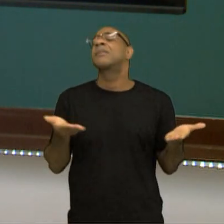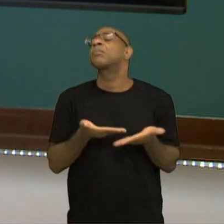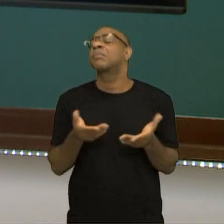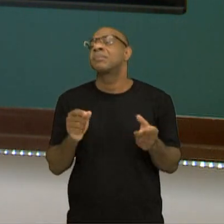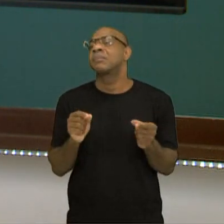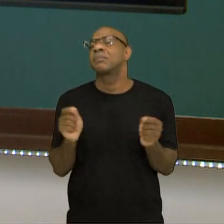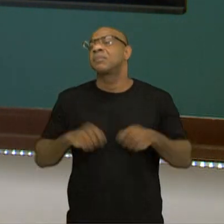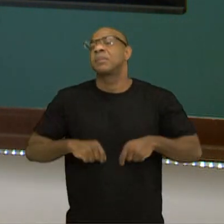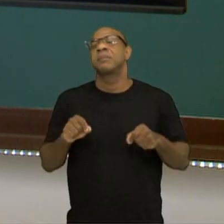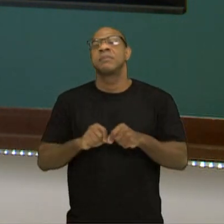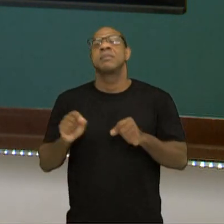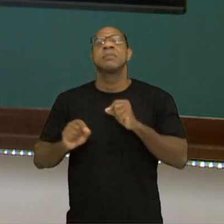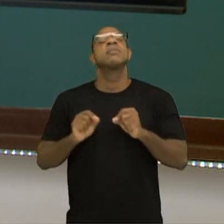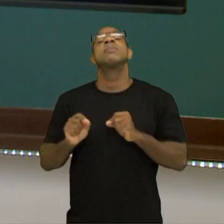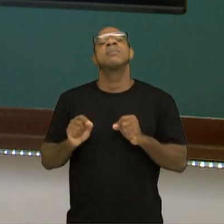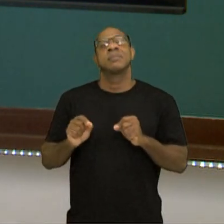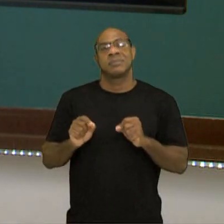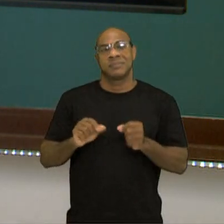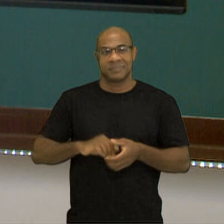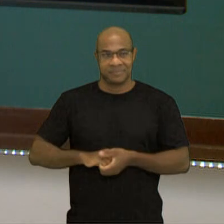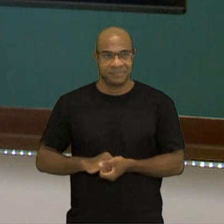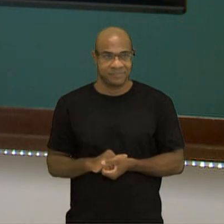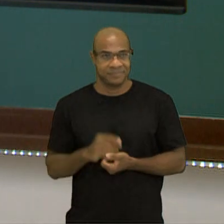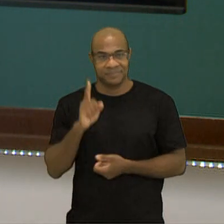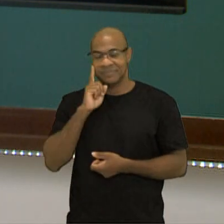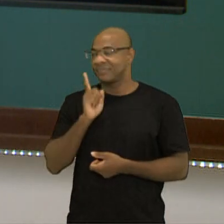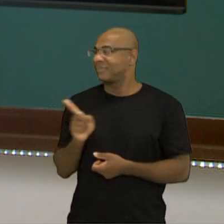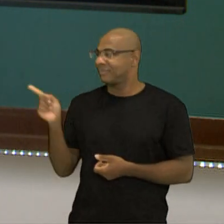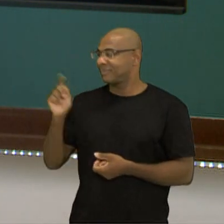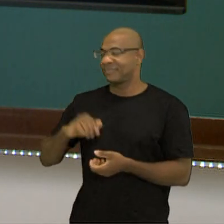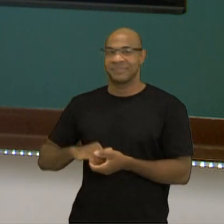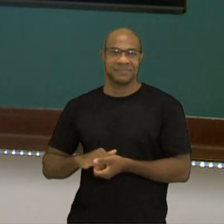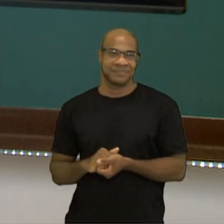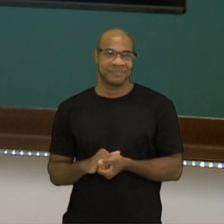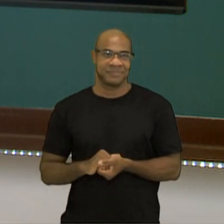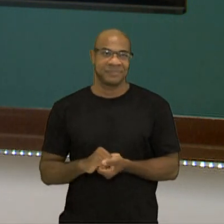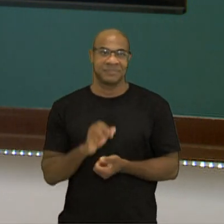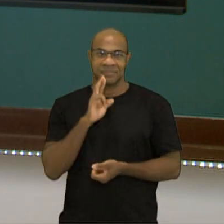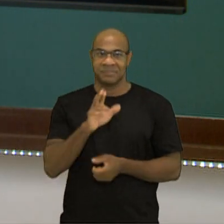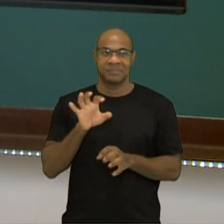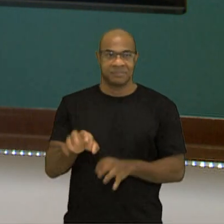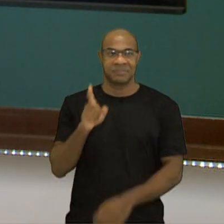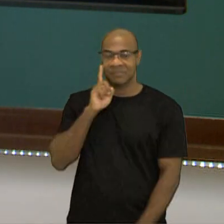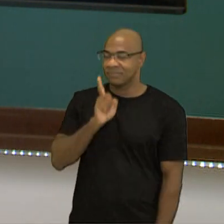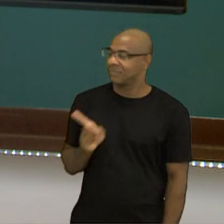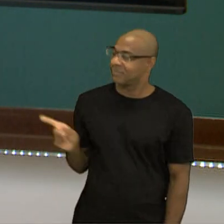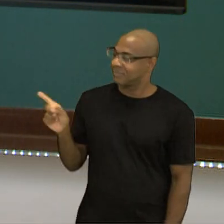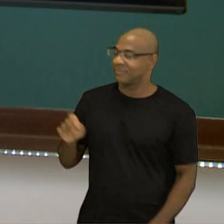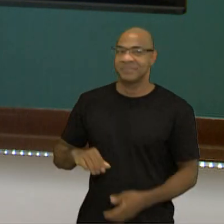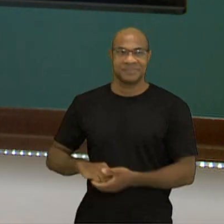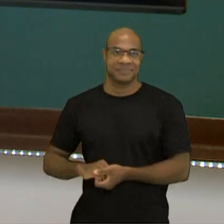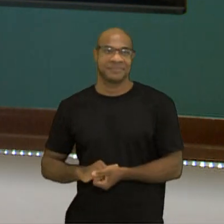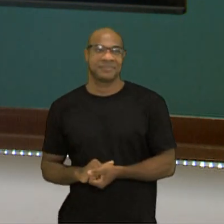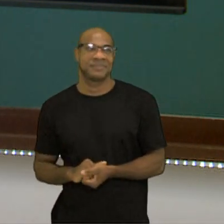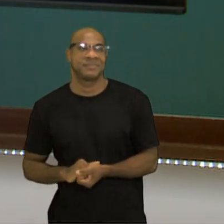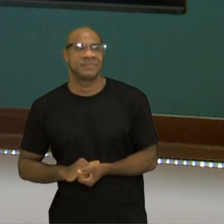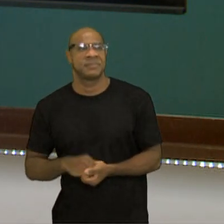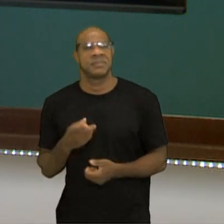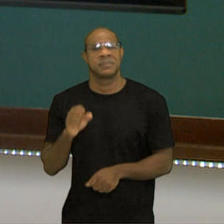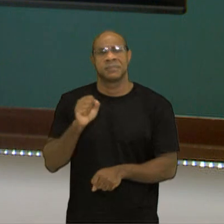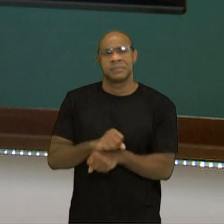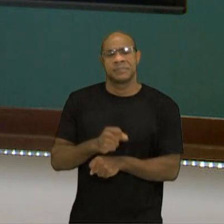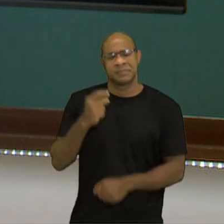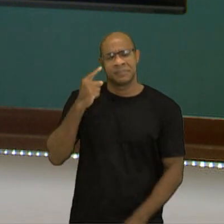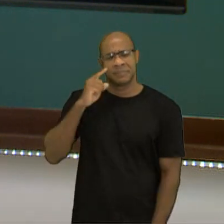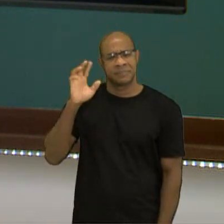última é a palavra years, ok? Então, assim que ficou a nossa resposta, tá? Se a gente para